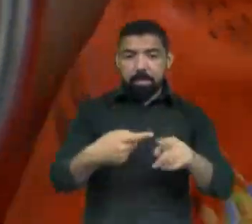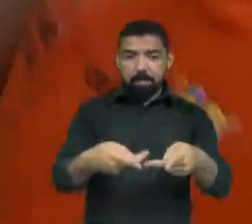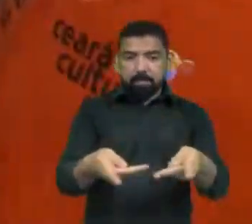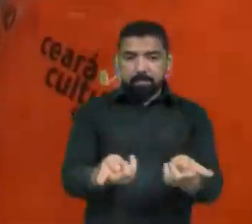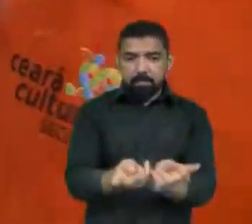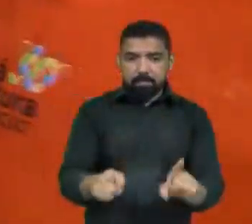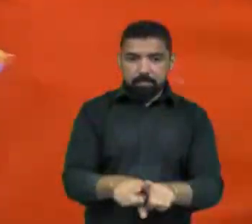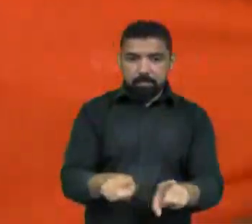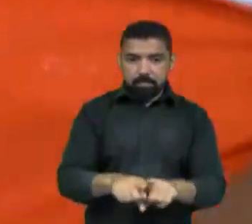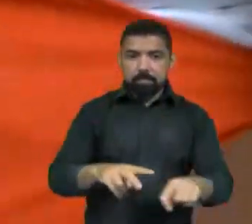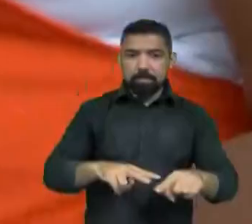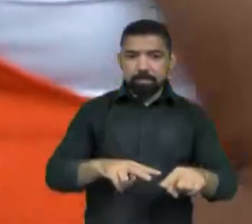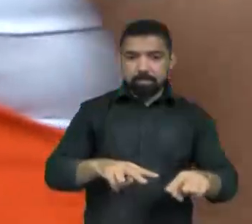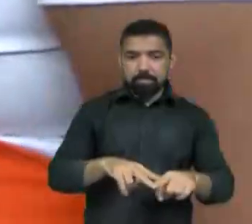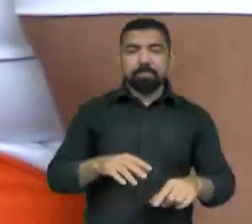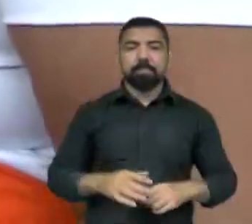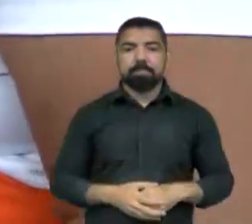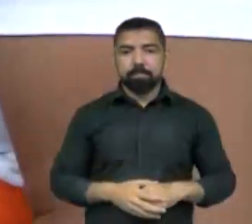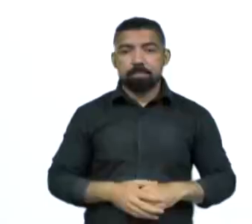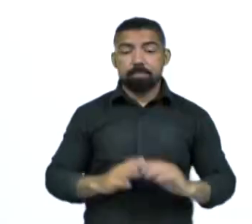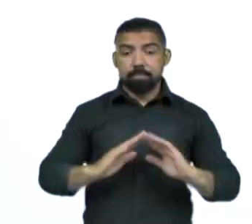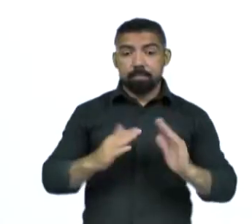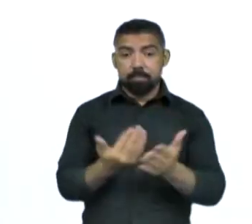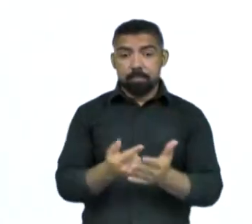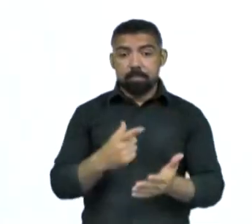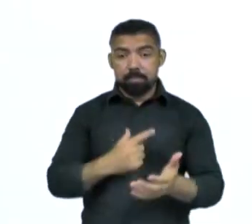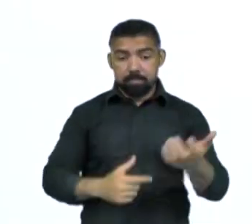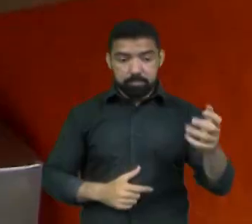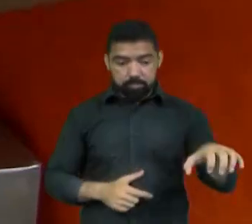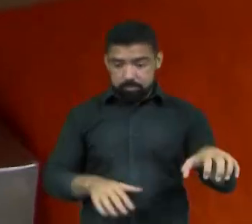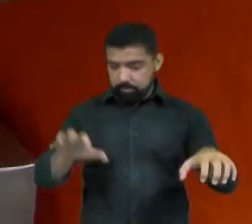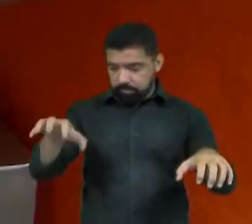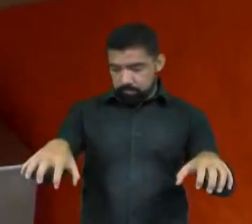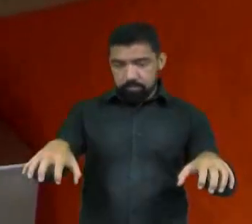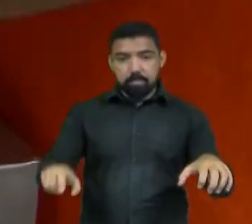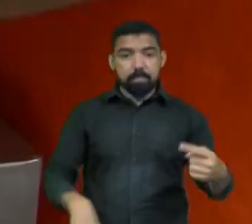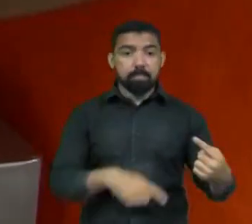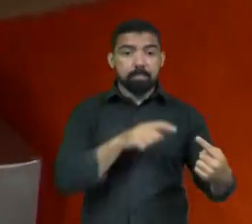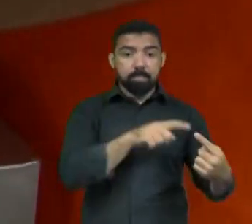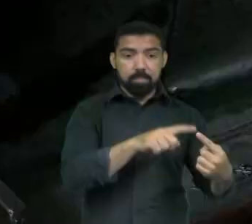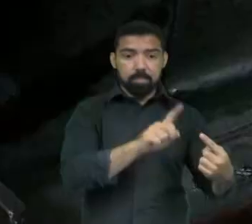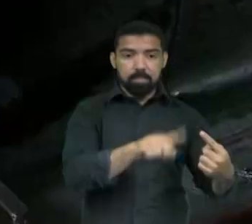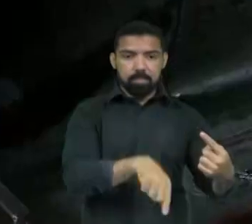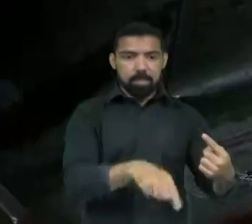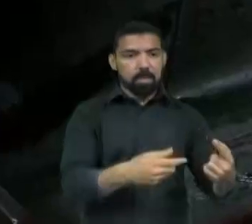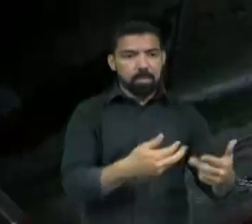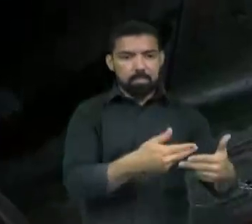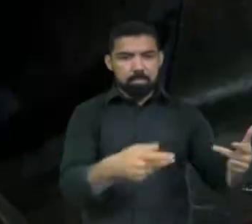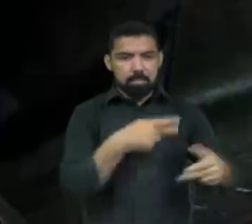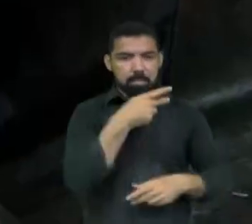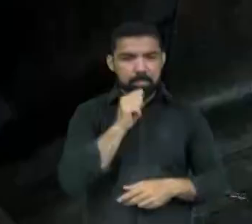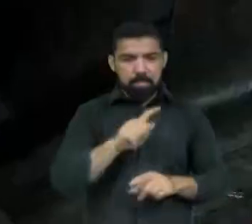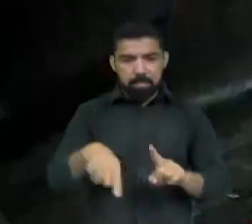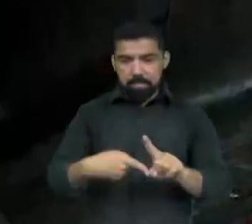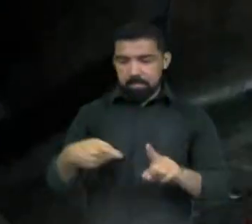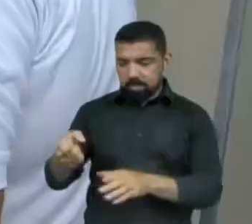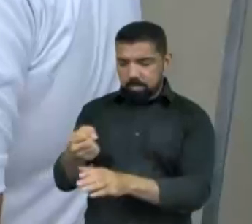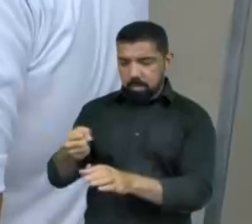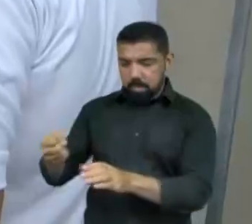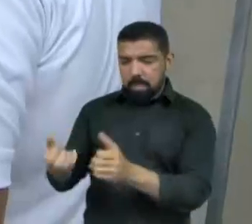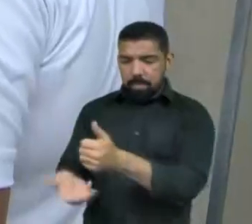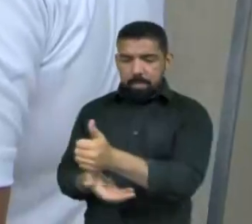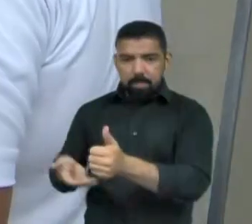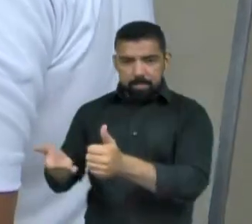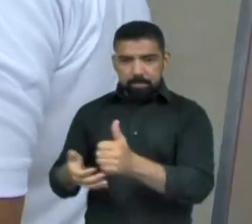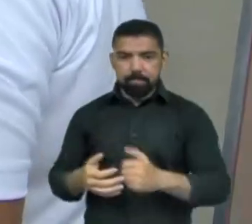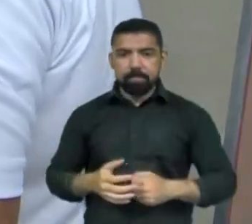artesanais. A escola conta com 2 núcleos, o de confeitaria e o de cozinha básica, para o preparo de comidas quentes.